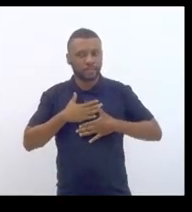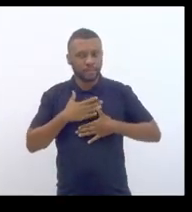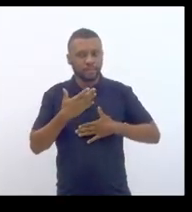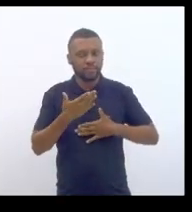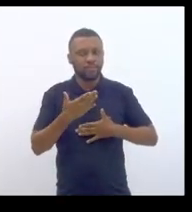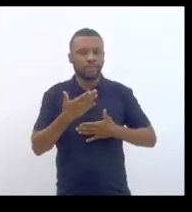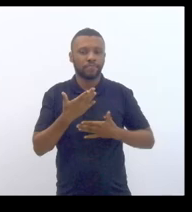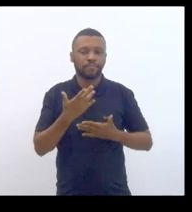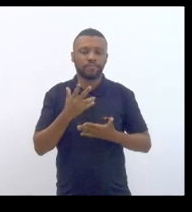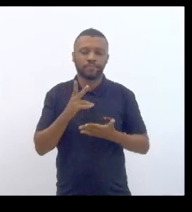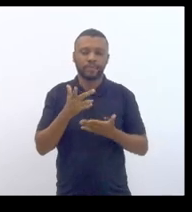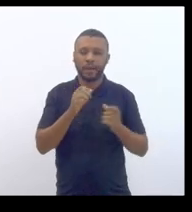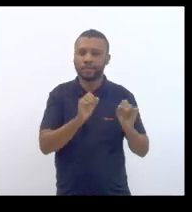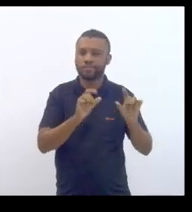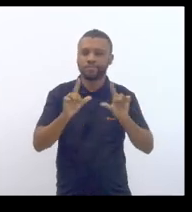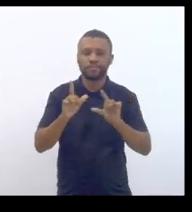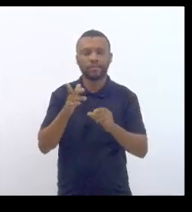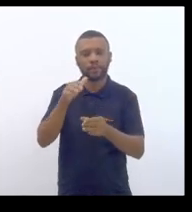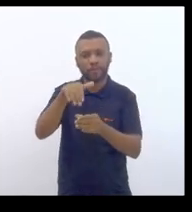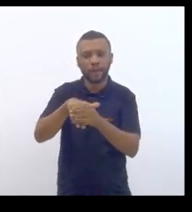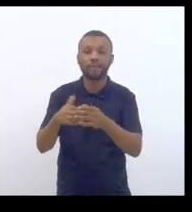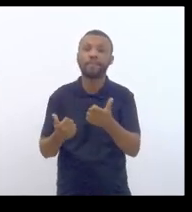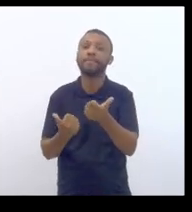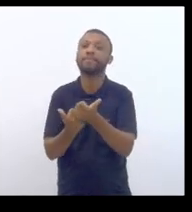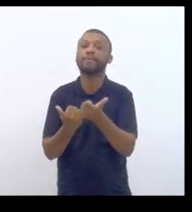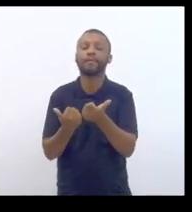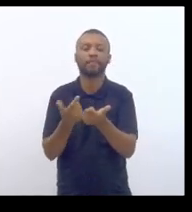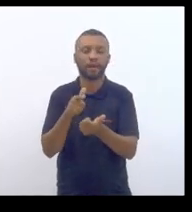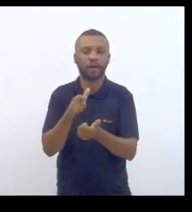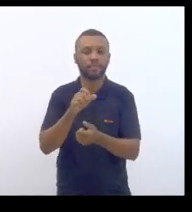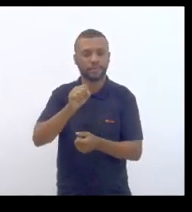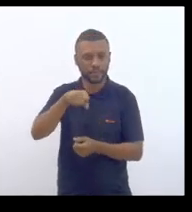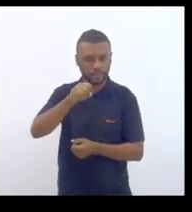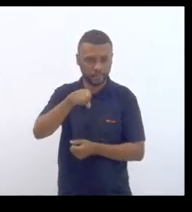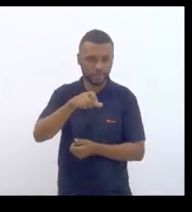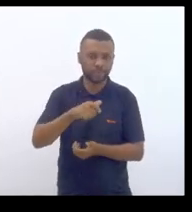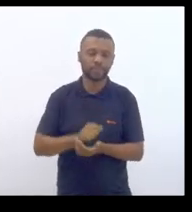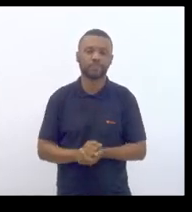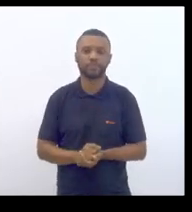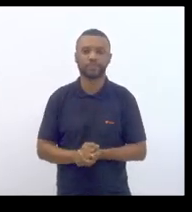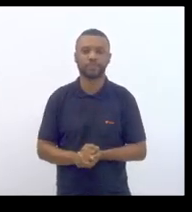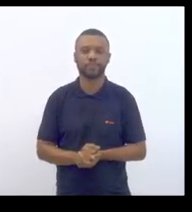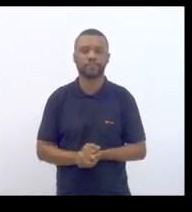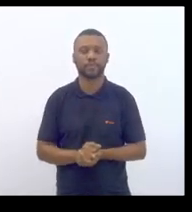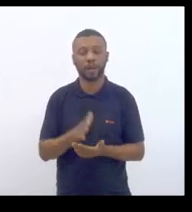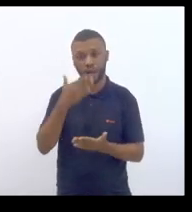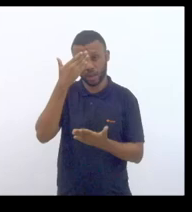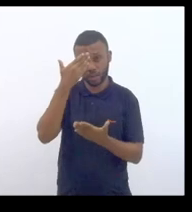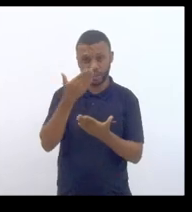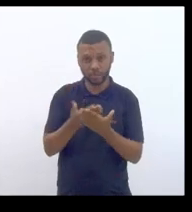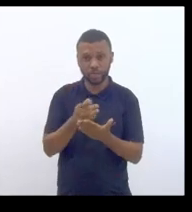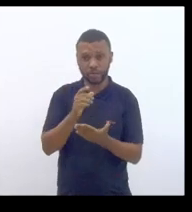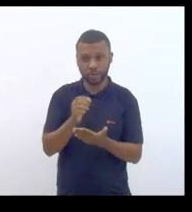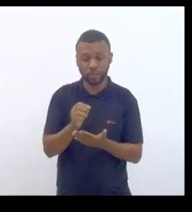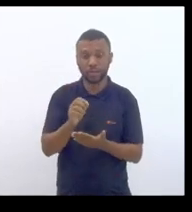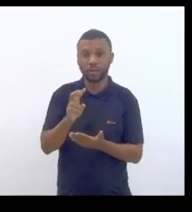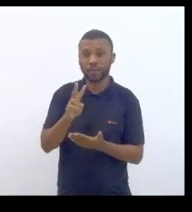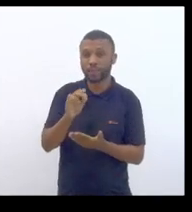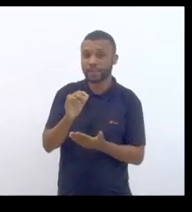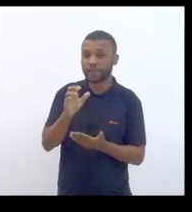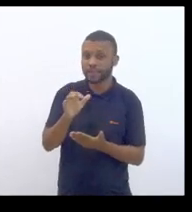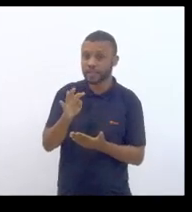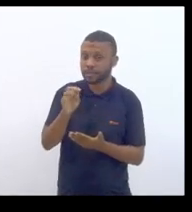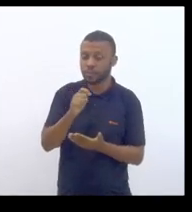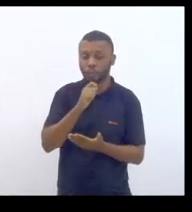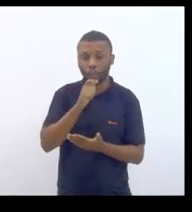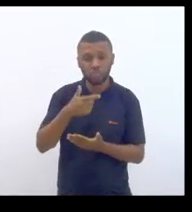Um prazer, uma satisfação dar o voto favorável ao nome do doutor Fernando de Moraes. Eu acho que do Vicente ainda não está, né? Só do Fernando